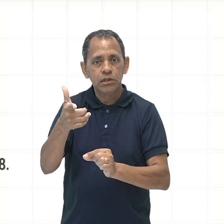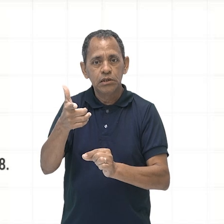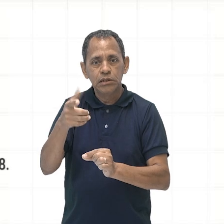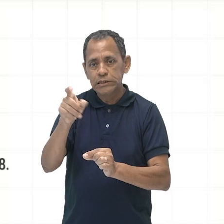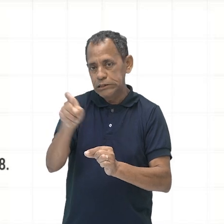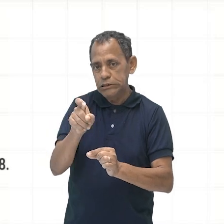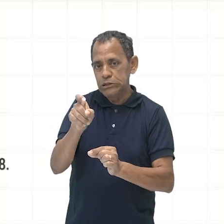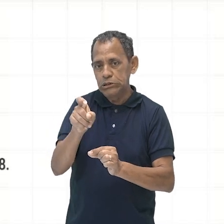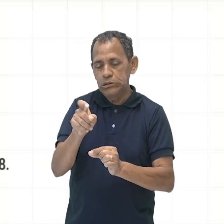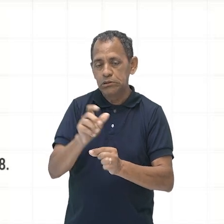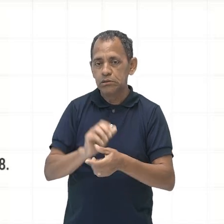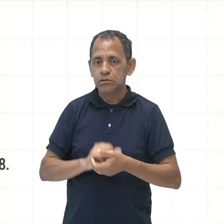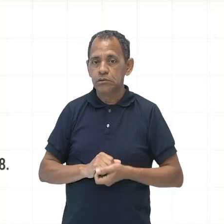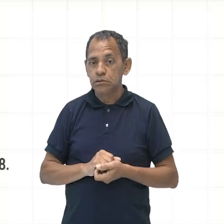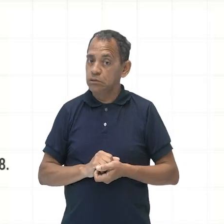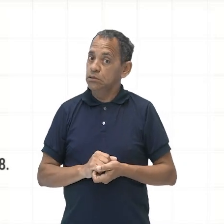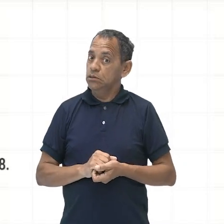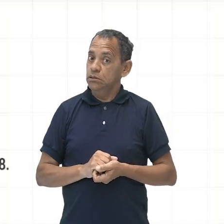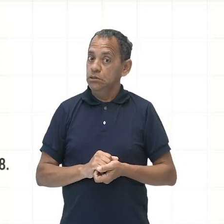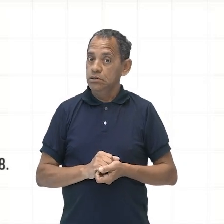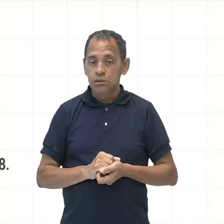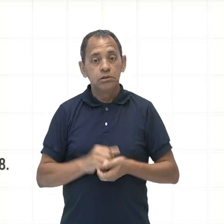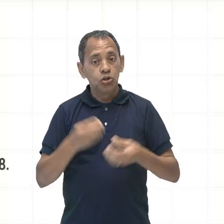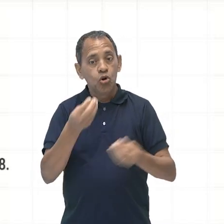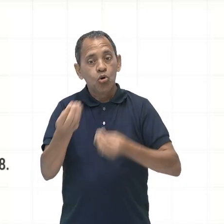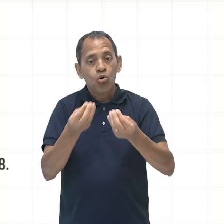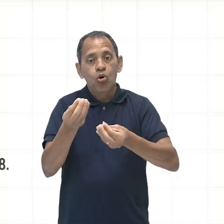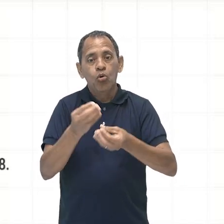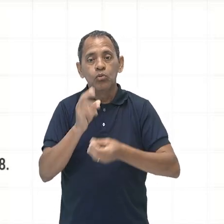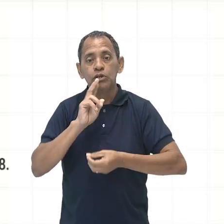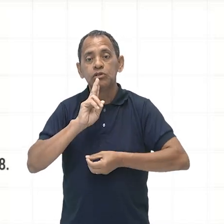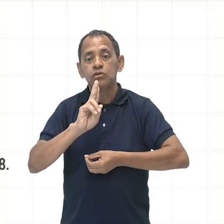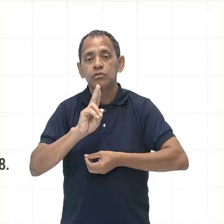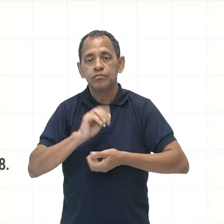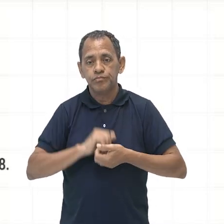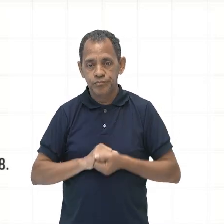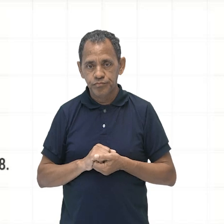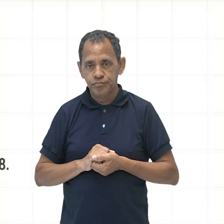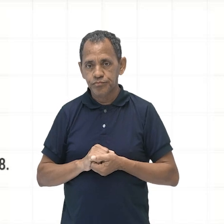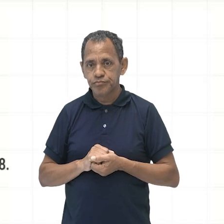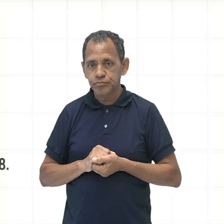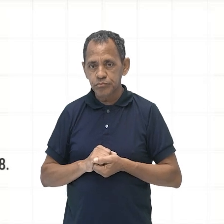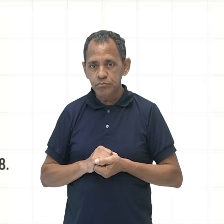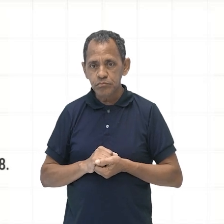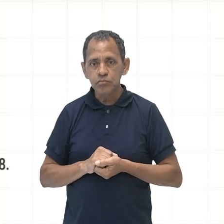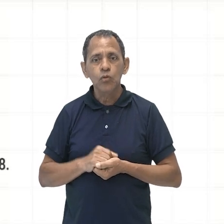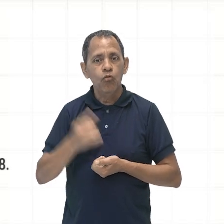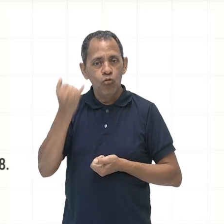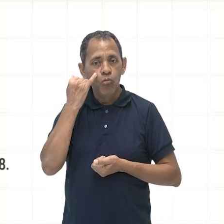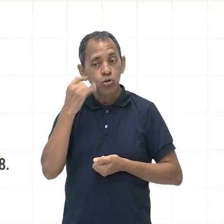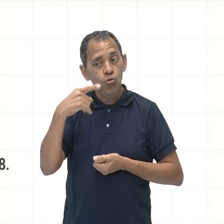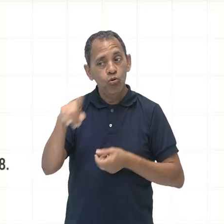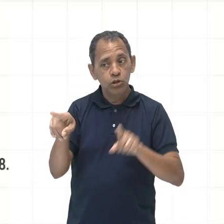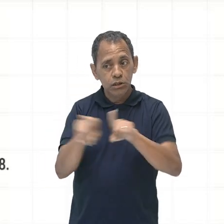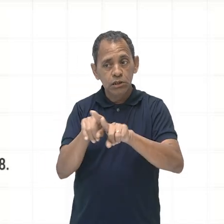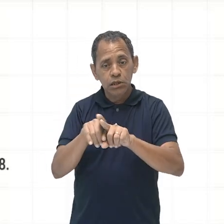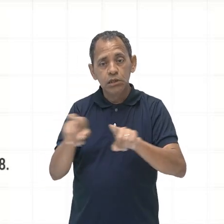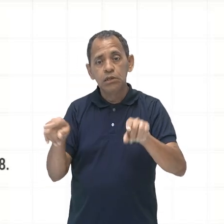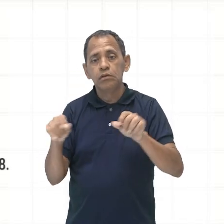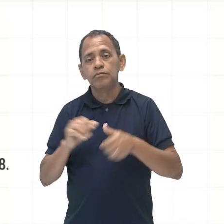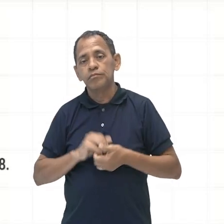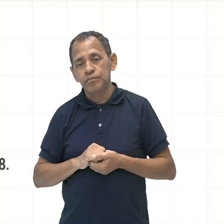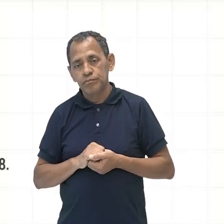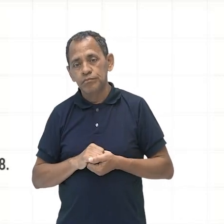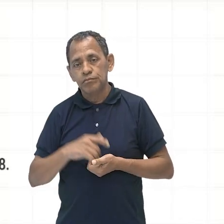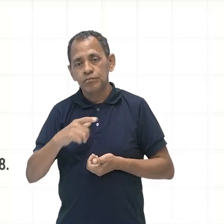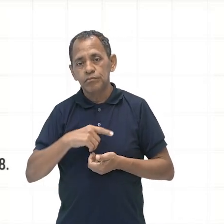x. E agora, o que a gente vai fazer? Ele deu outra informação para a gente. Ele disse que o volume que a